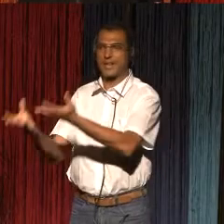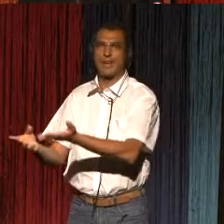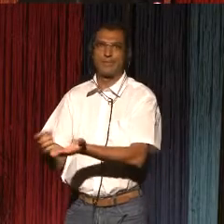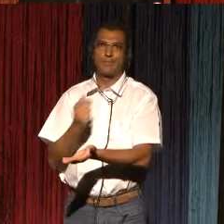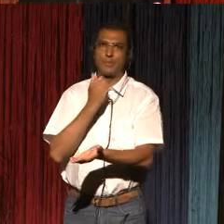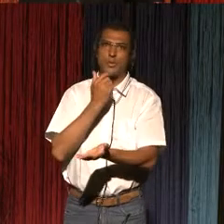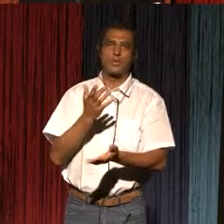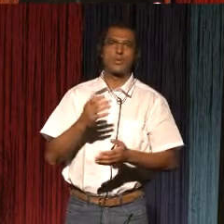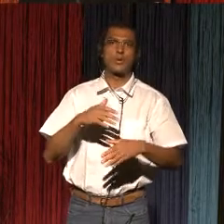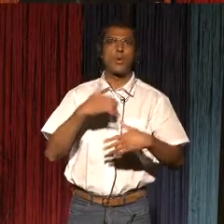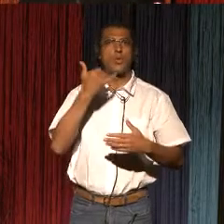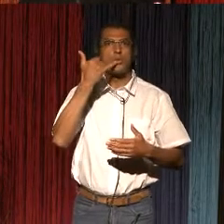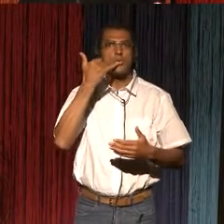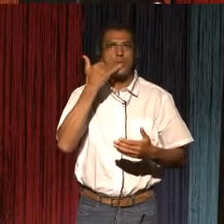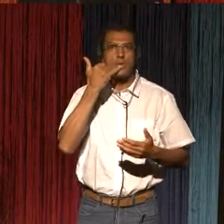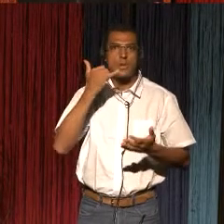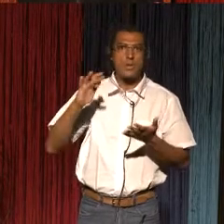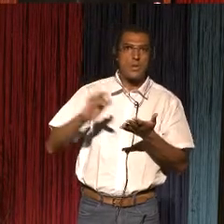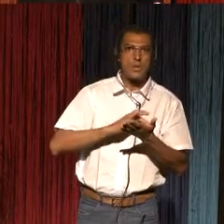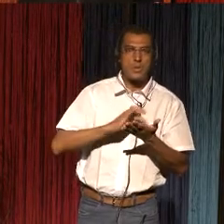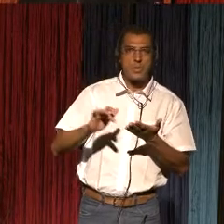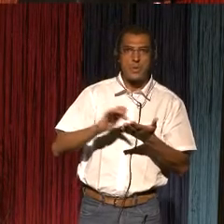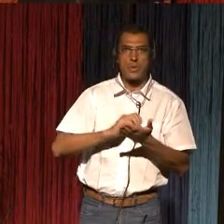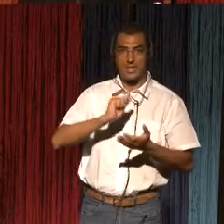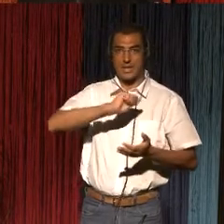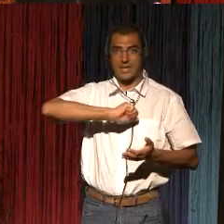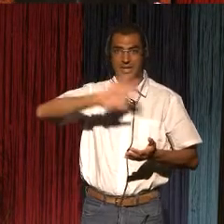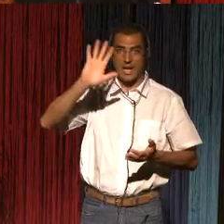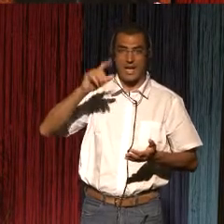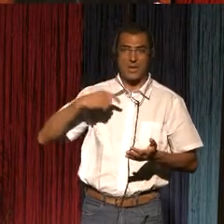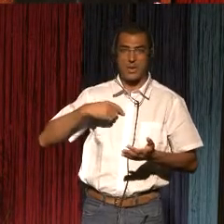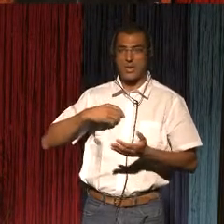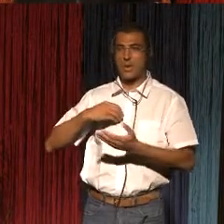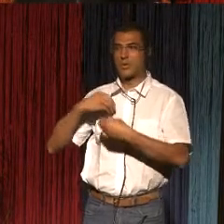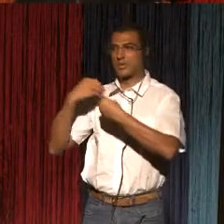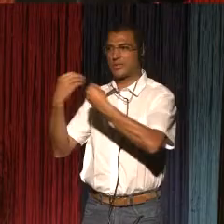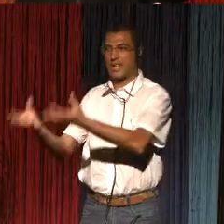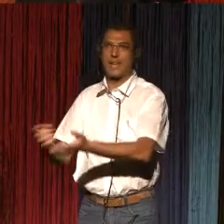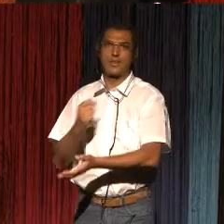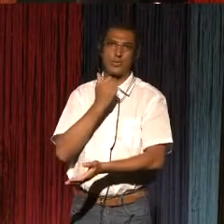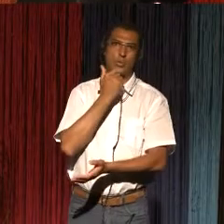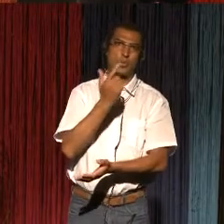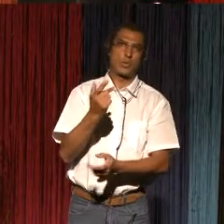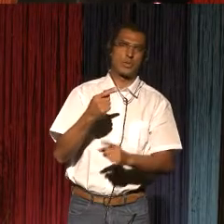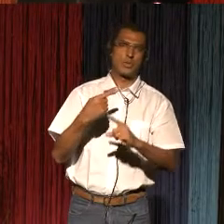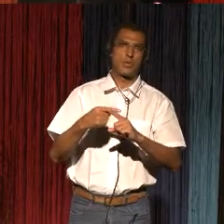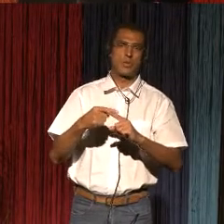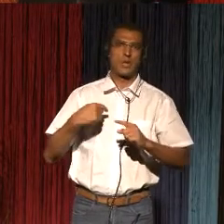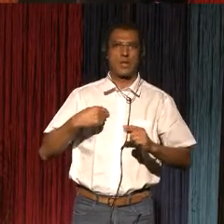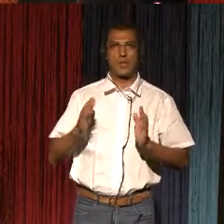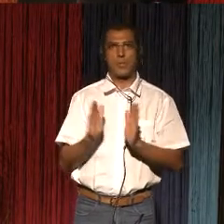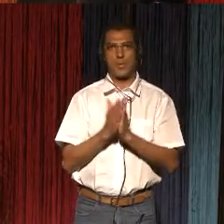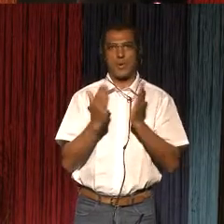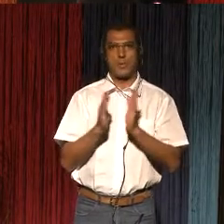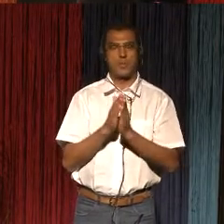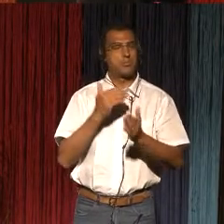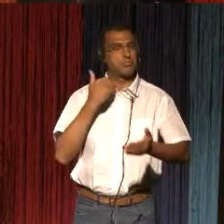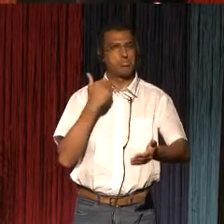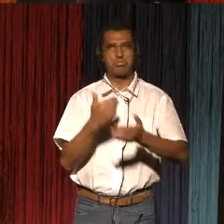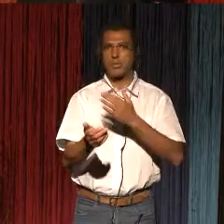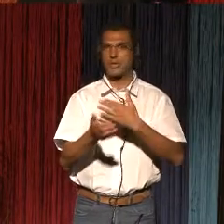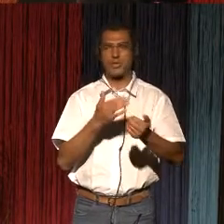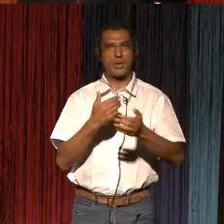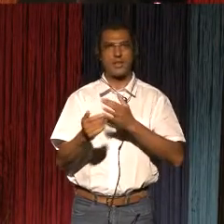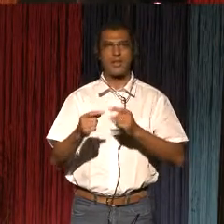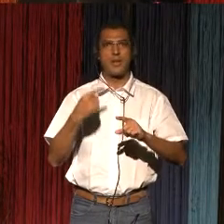É a nossa atenção, o nosso afeto, que é muito mais importante que o conhecimento, a habilidade, o que a gente tem de material ou